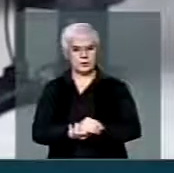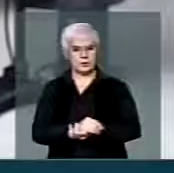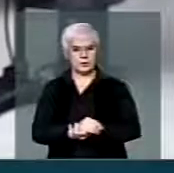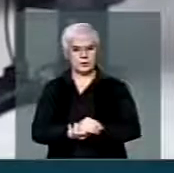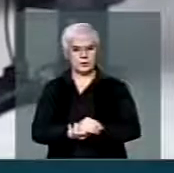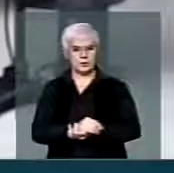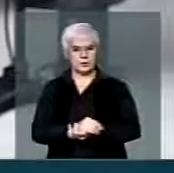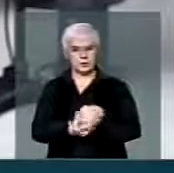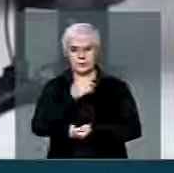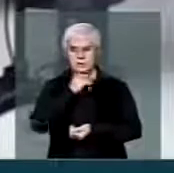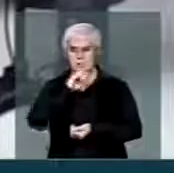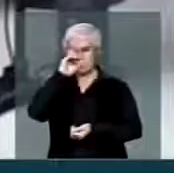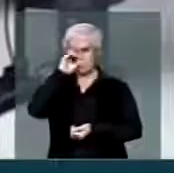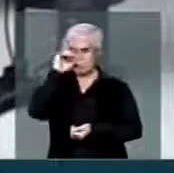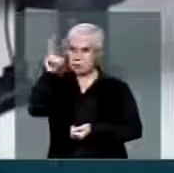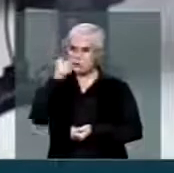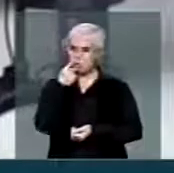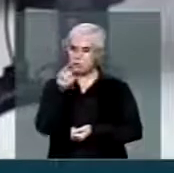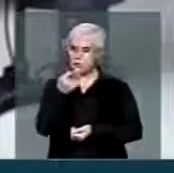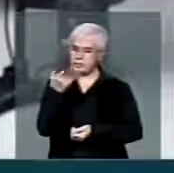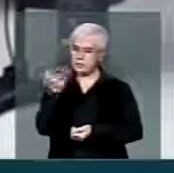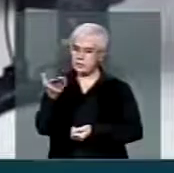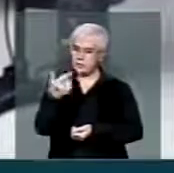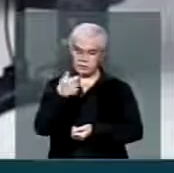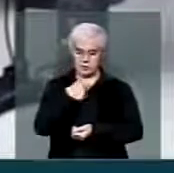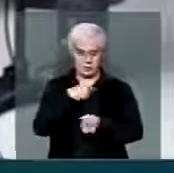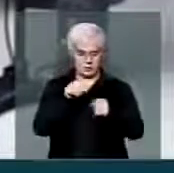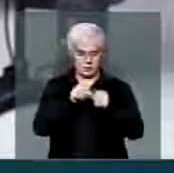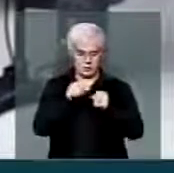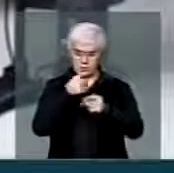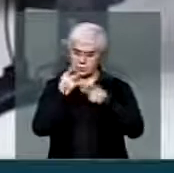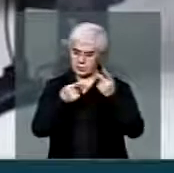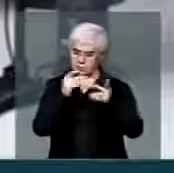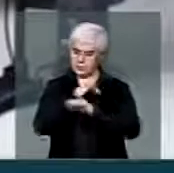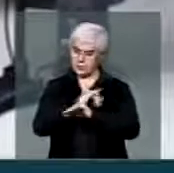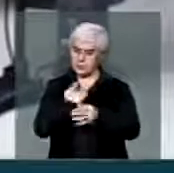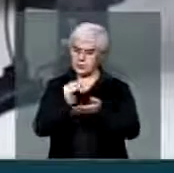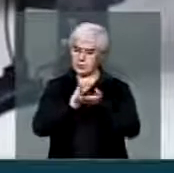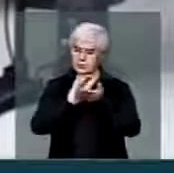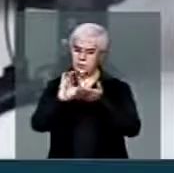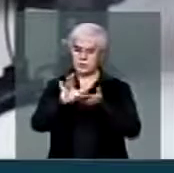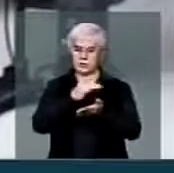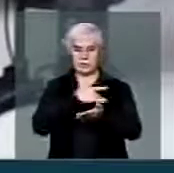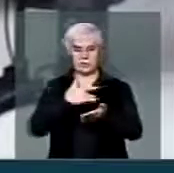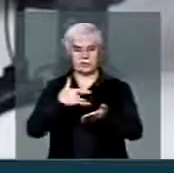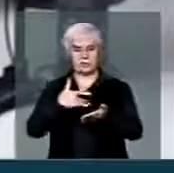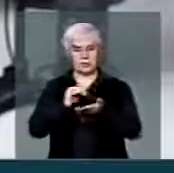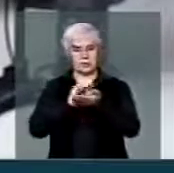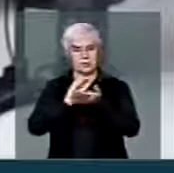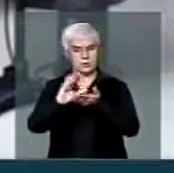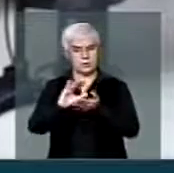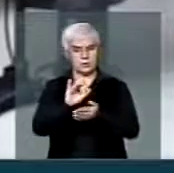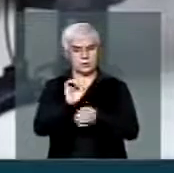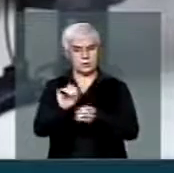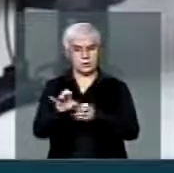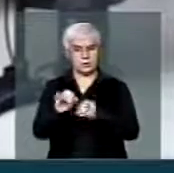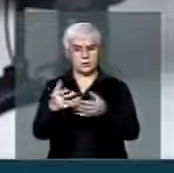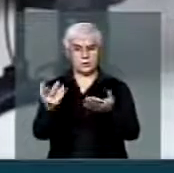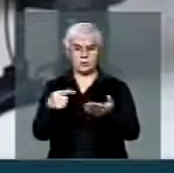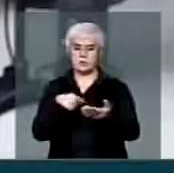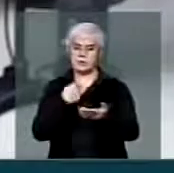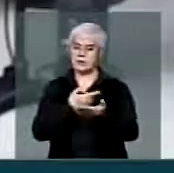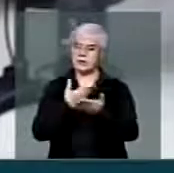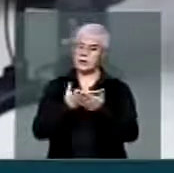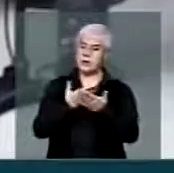consigna nas suas dotações, eu também nas minhas dotações, verbas destinadas à saúde e à educação. E aí nós ficamos mesmo